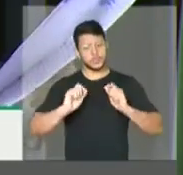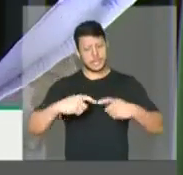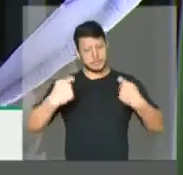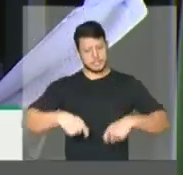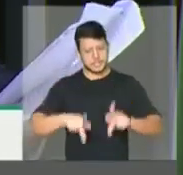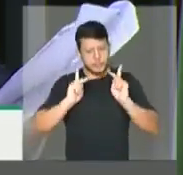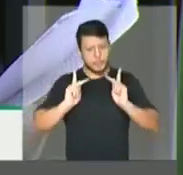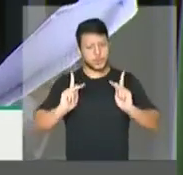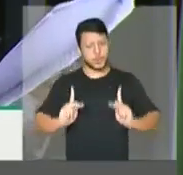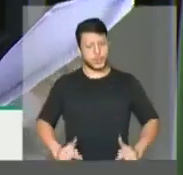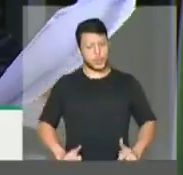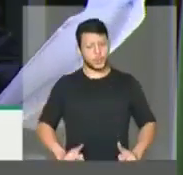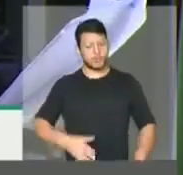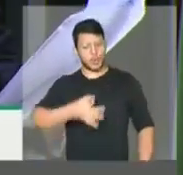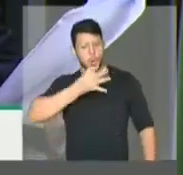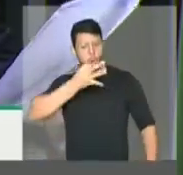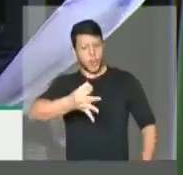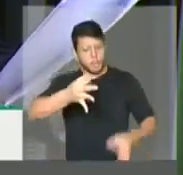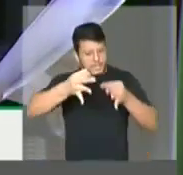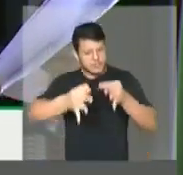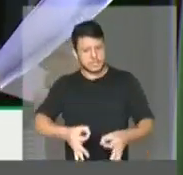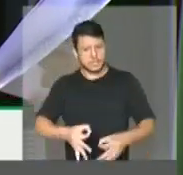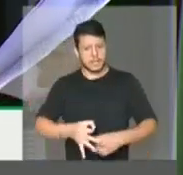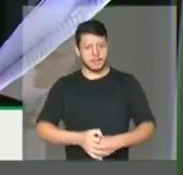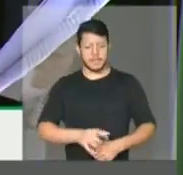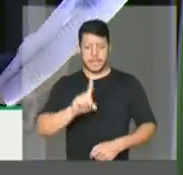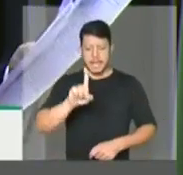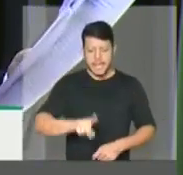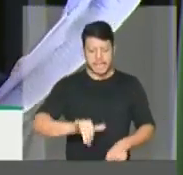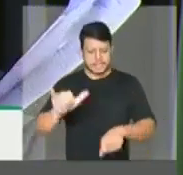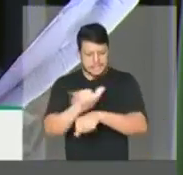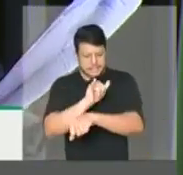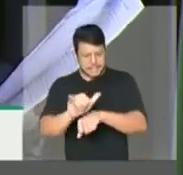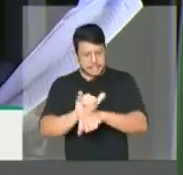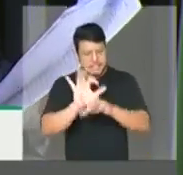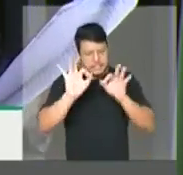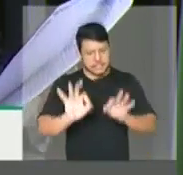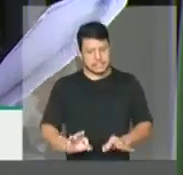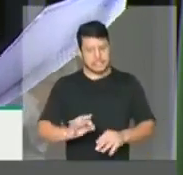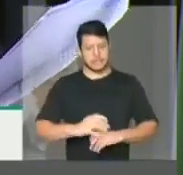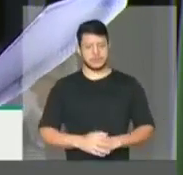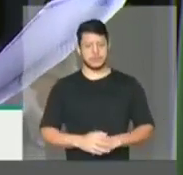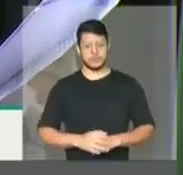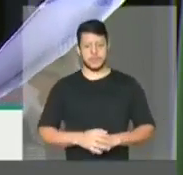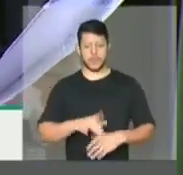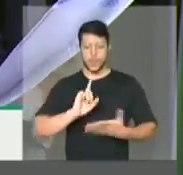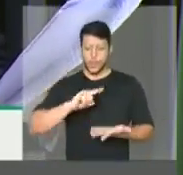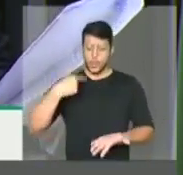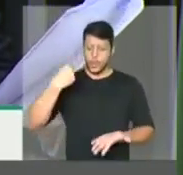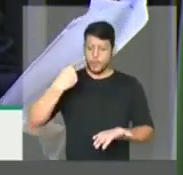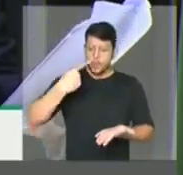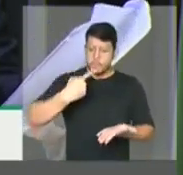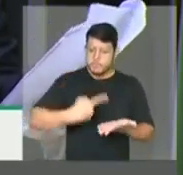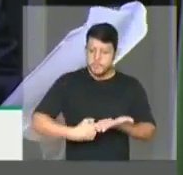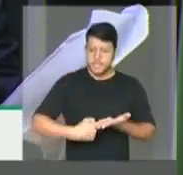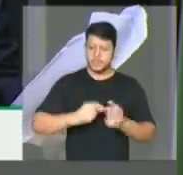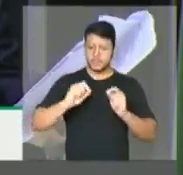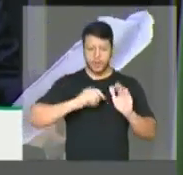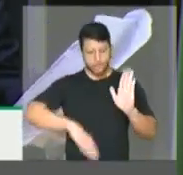é posição, é visão estratégica, é compromisso radical com uma